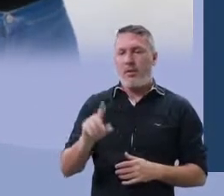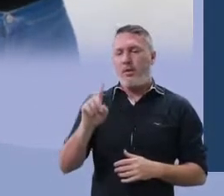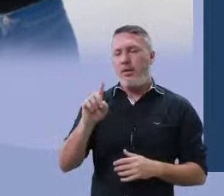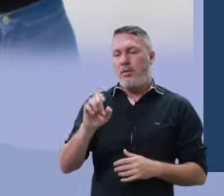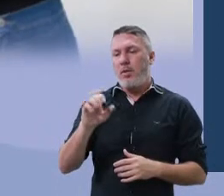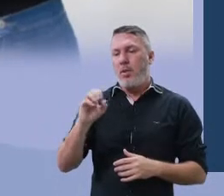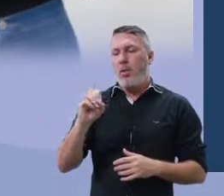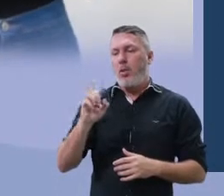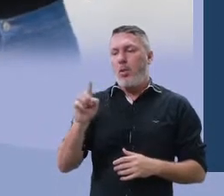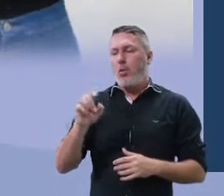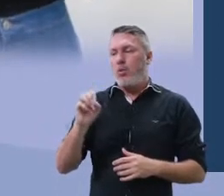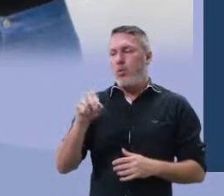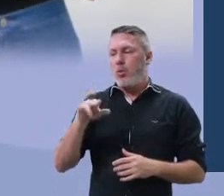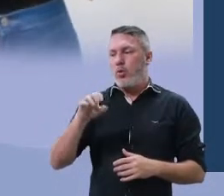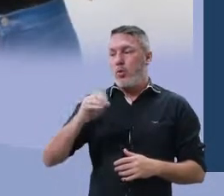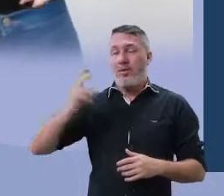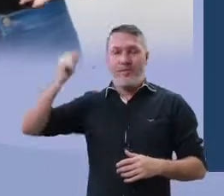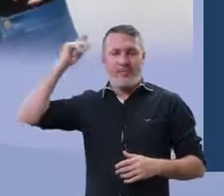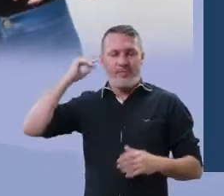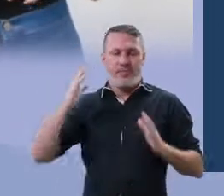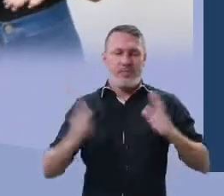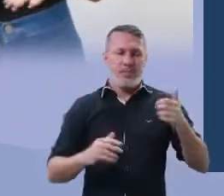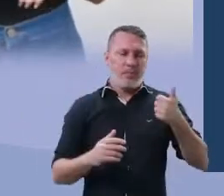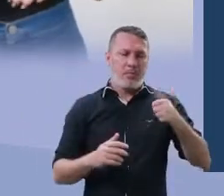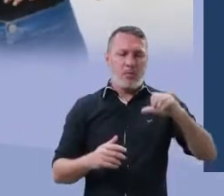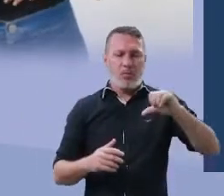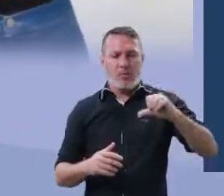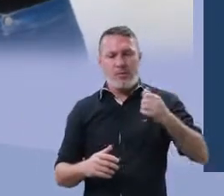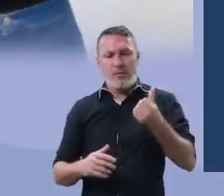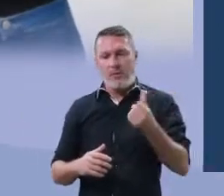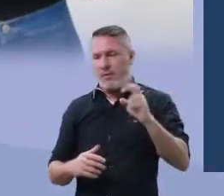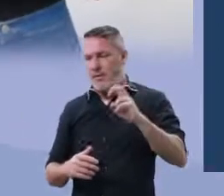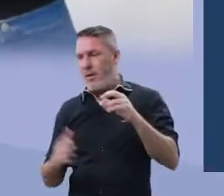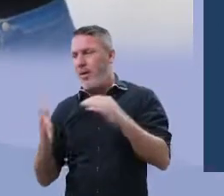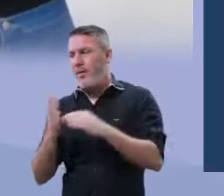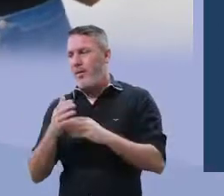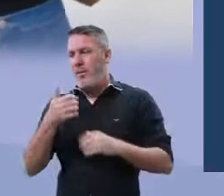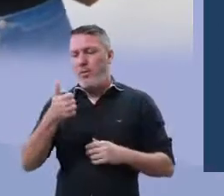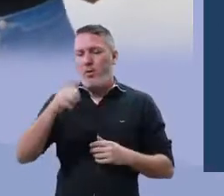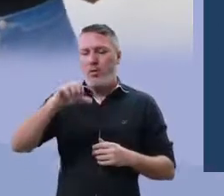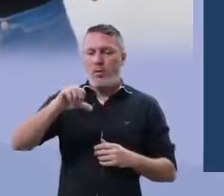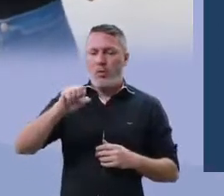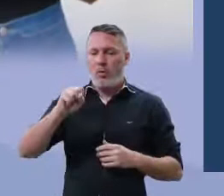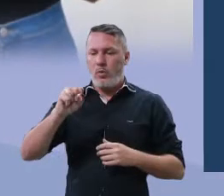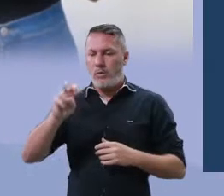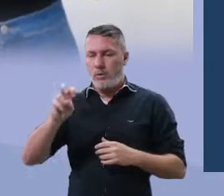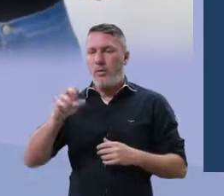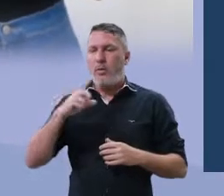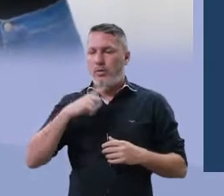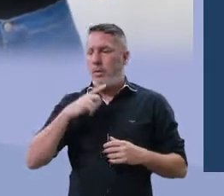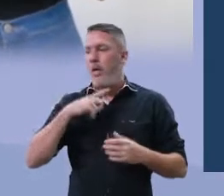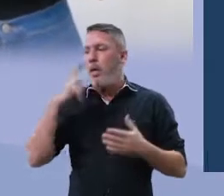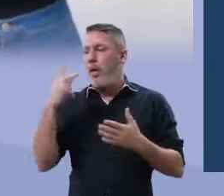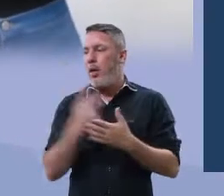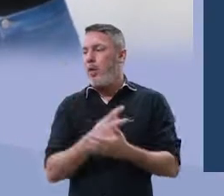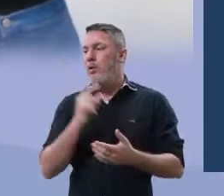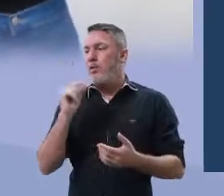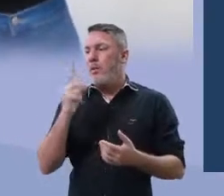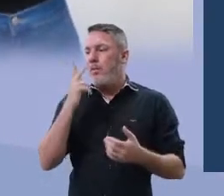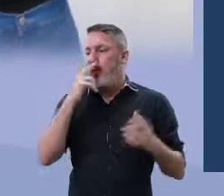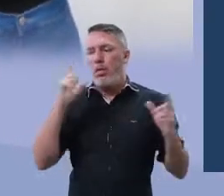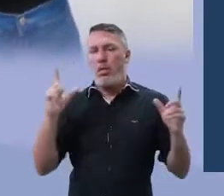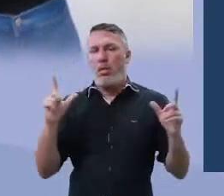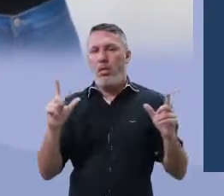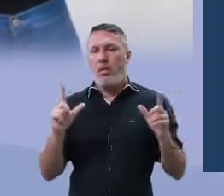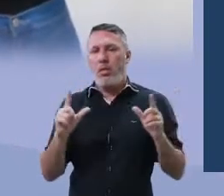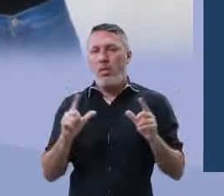vocês, a gente estava tendo entre 65 e 85, na década ali de 1900, a gente teve uma queda na